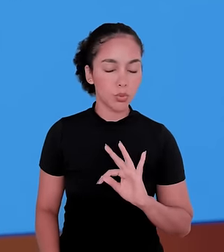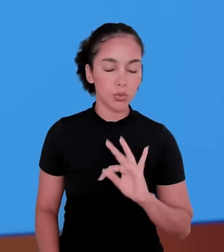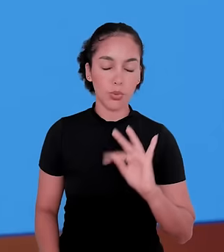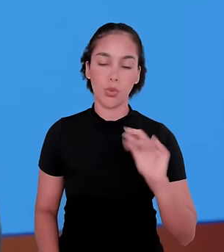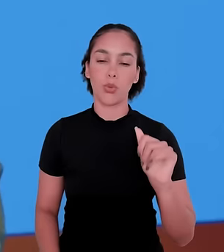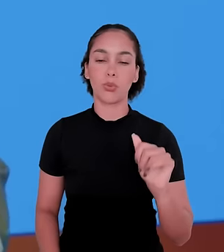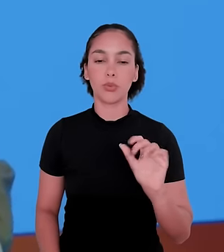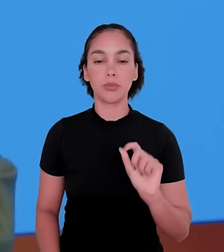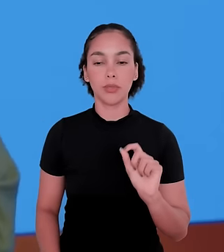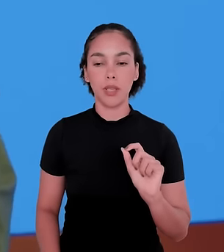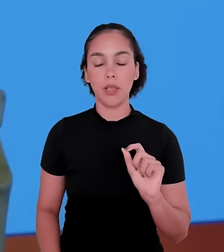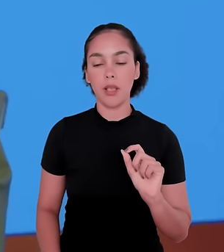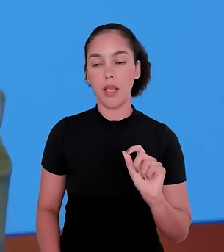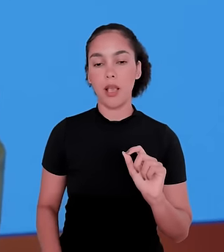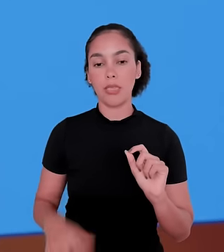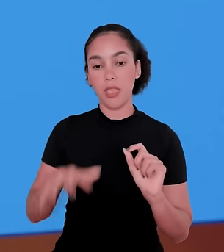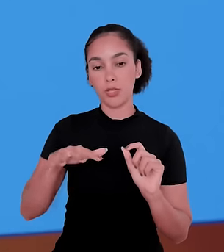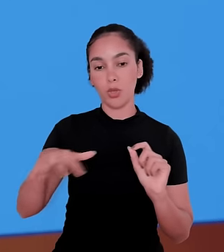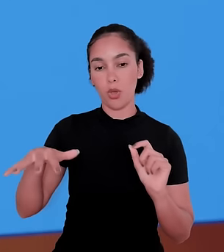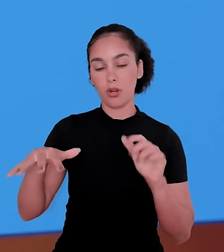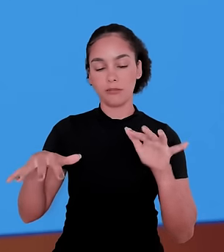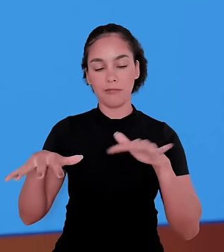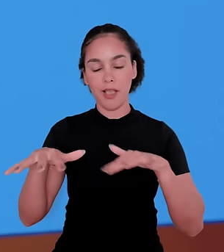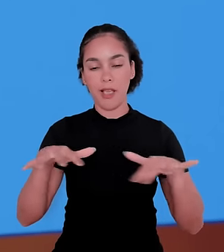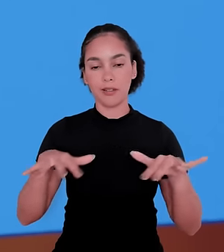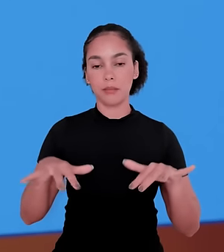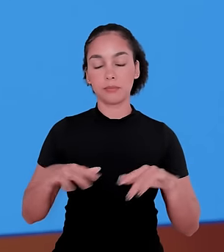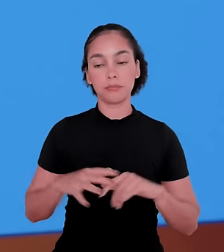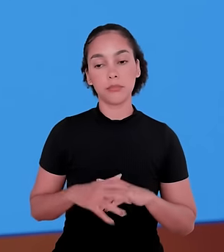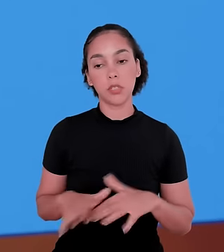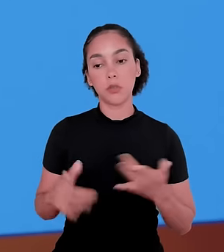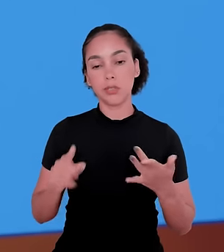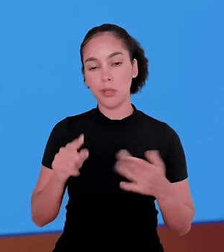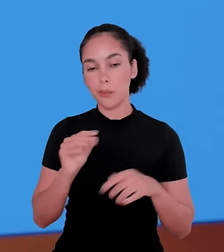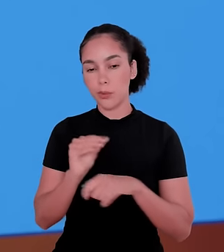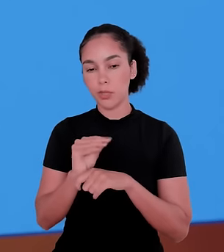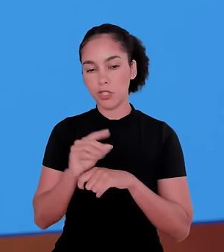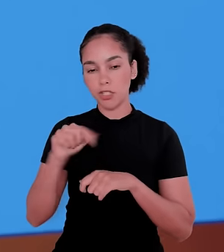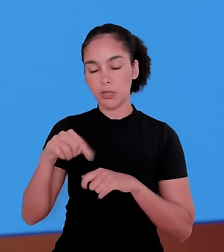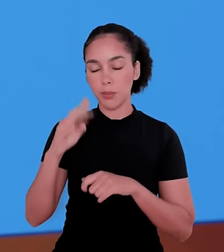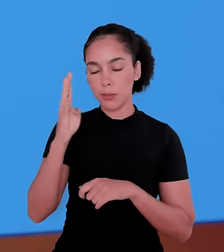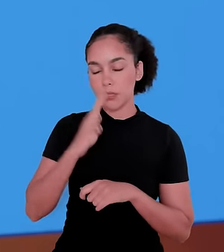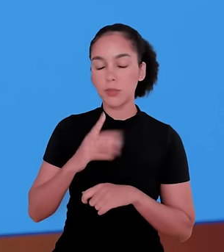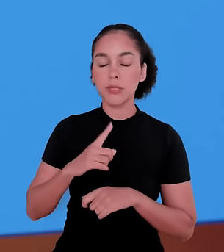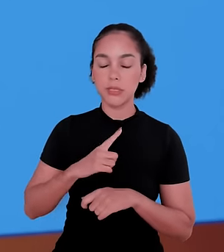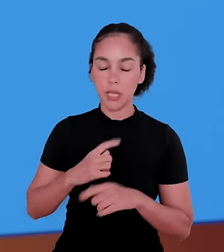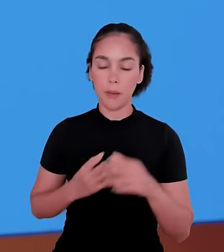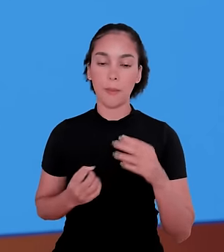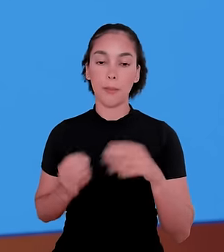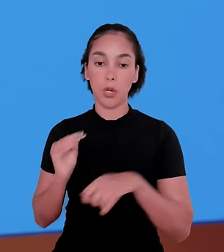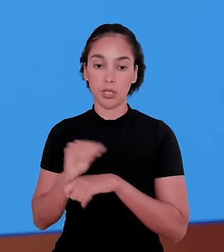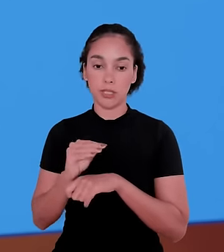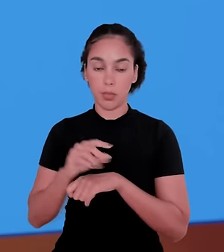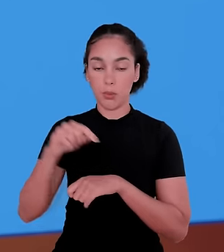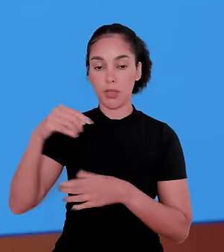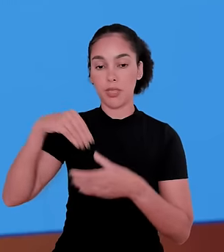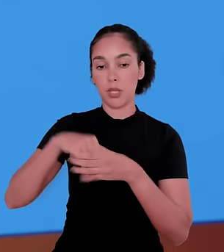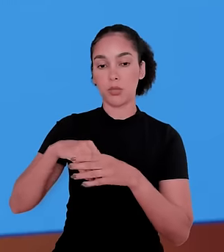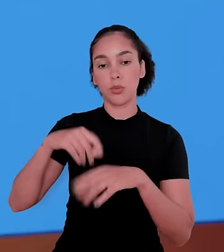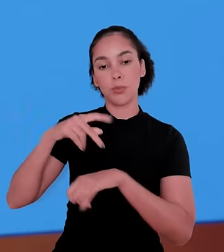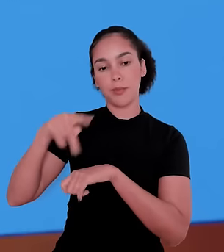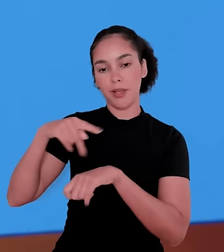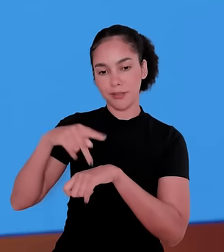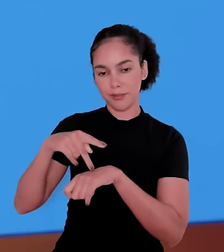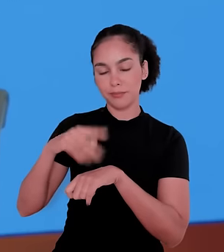são territoriais né O que que a gente diz eh quando você protege no Brasil ele vai ter a proteção No Brasil